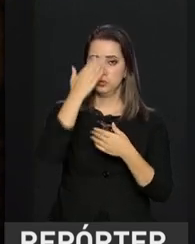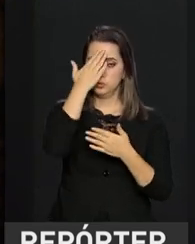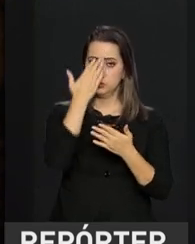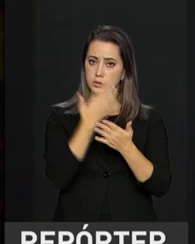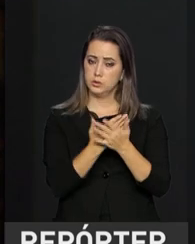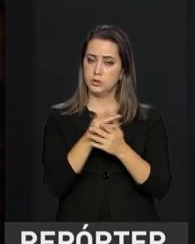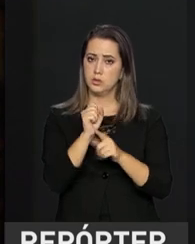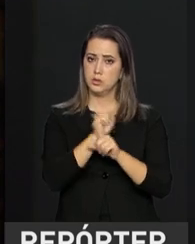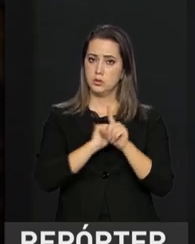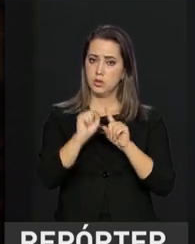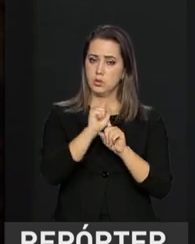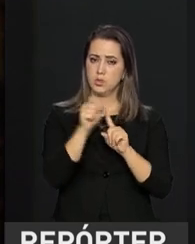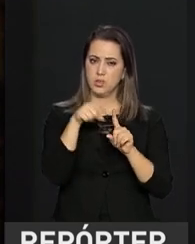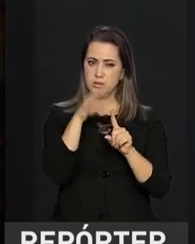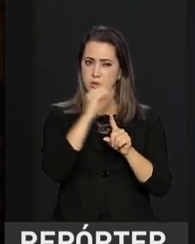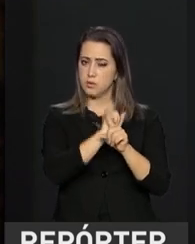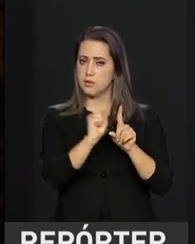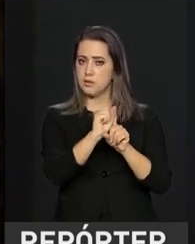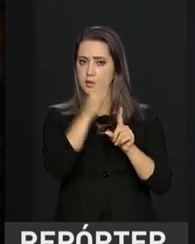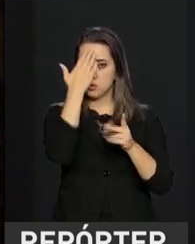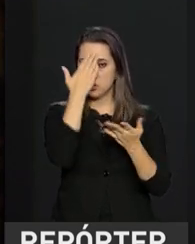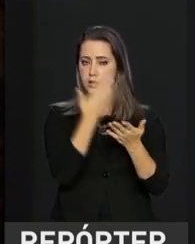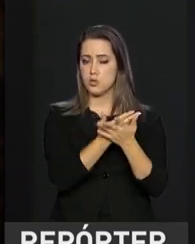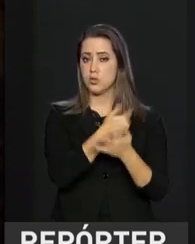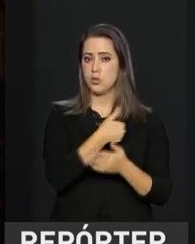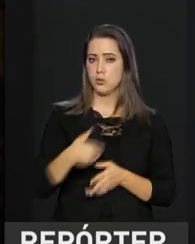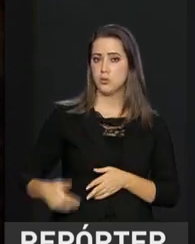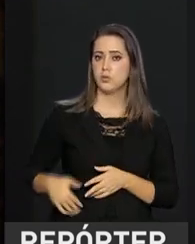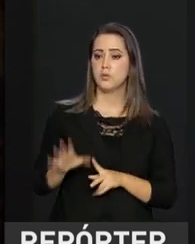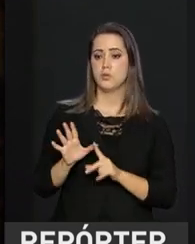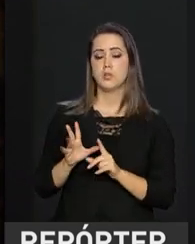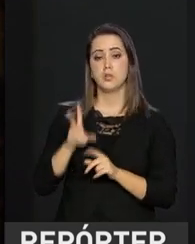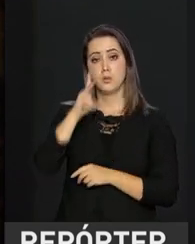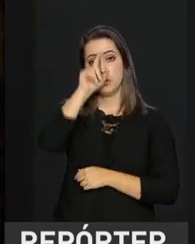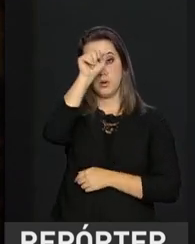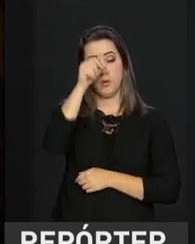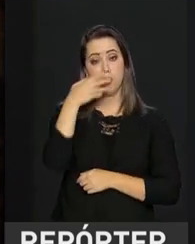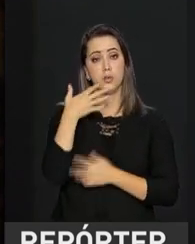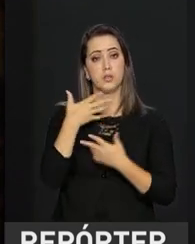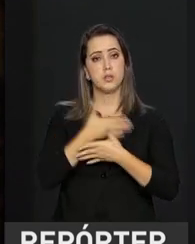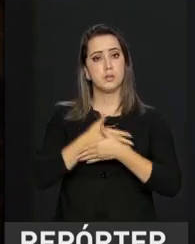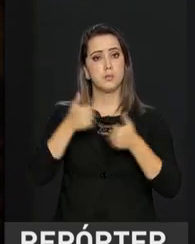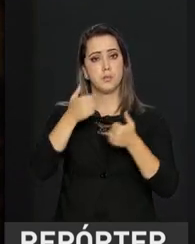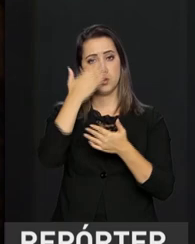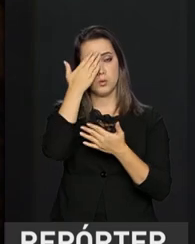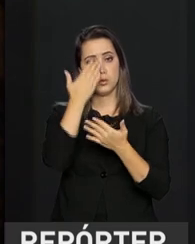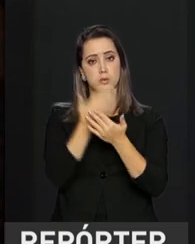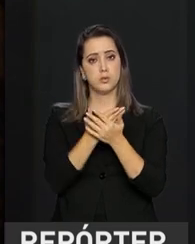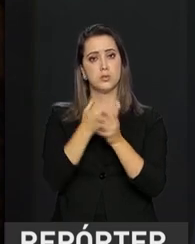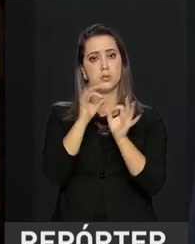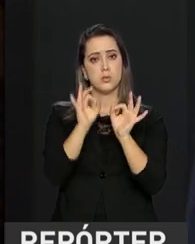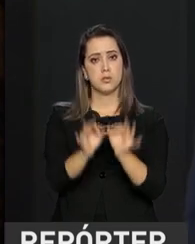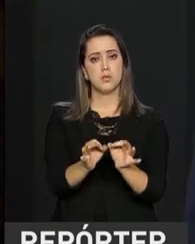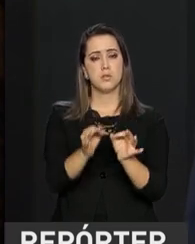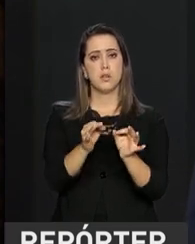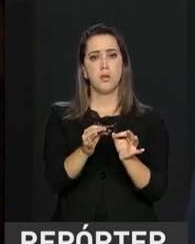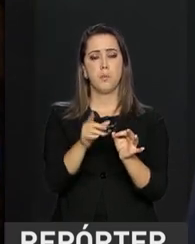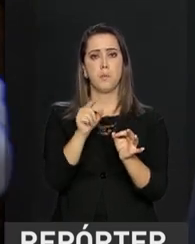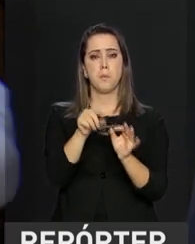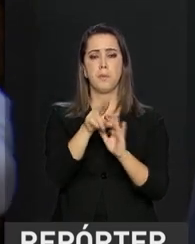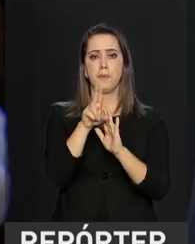da sociedade no poder público ea fortalecer a credibilidade ea legitimidade desses órgãos